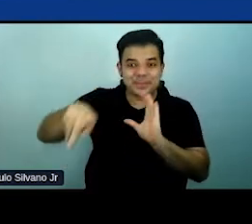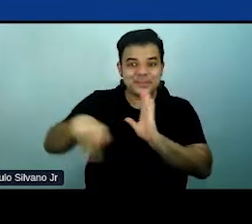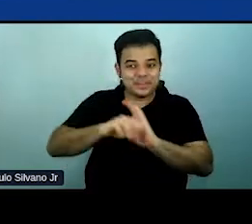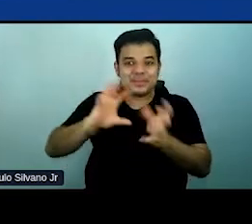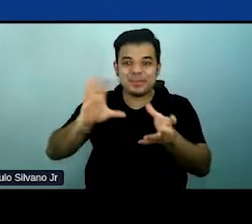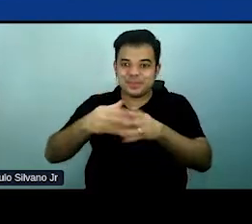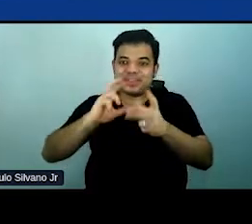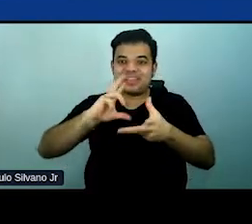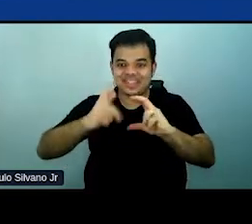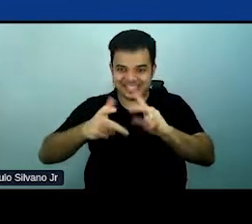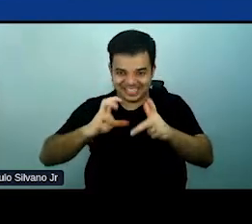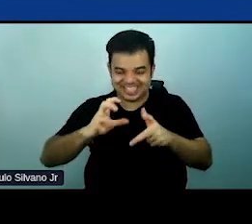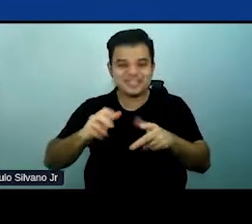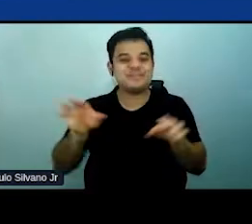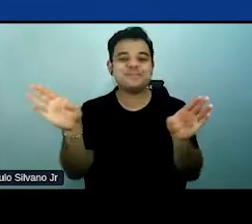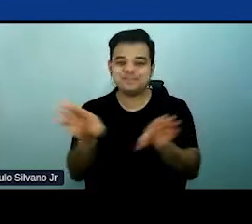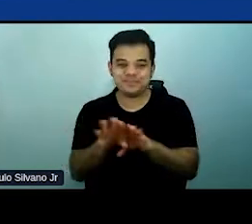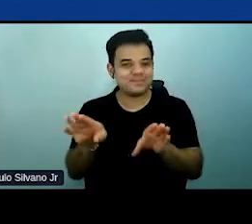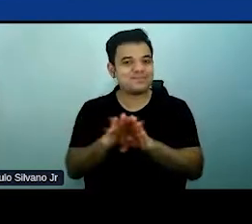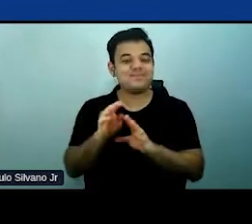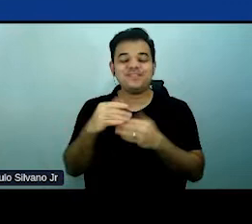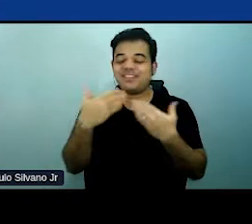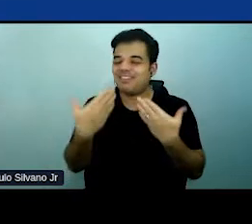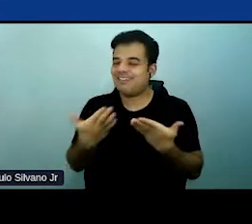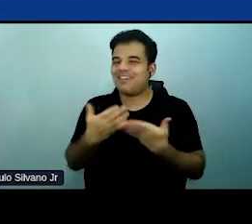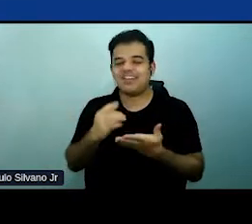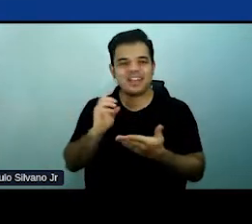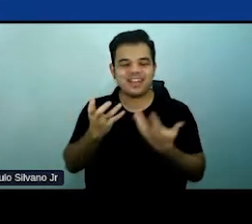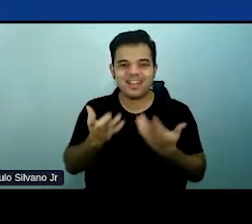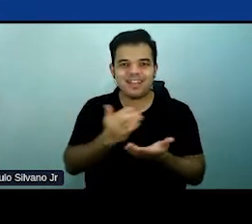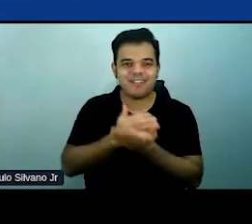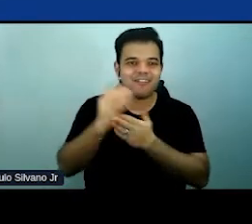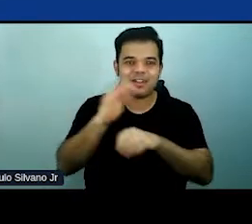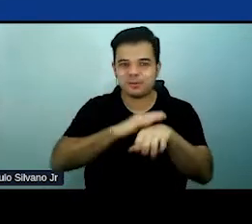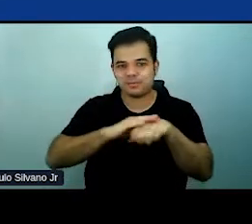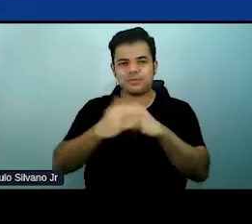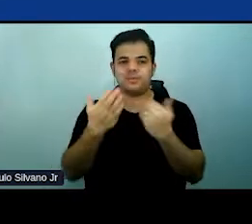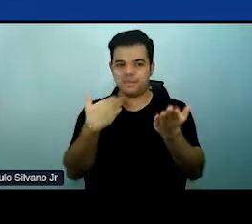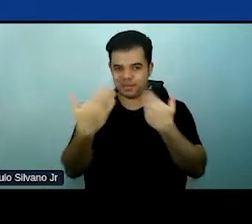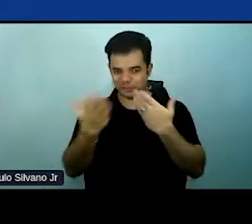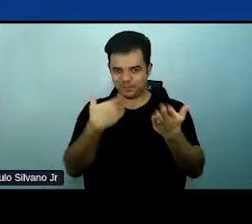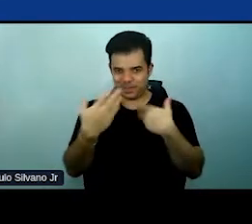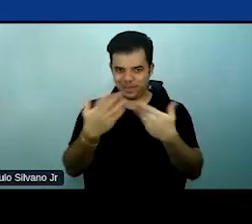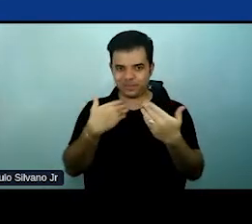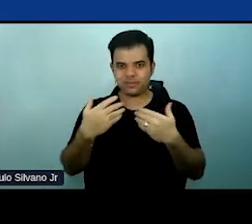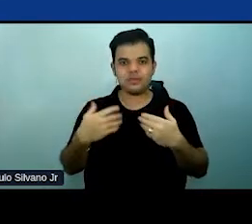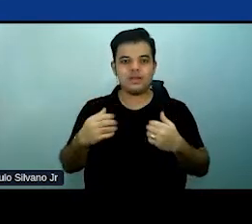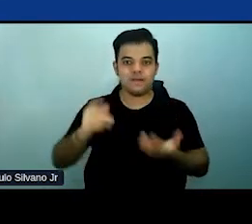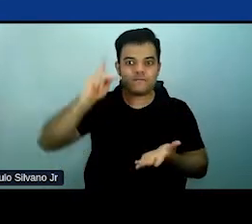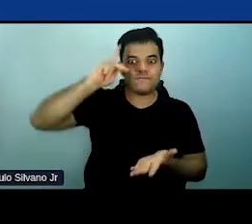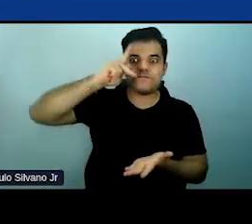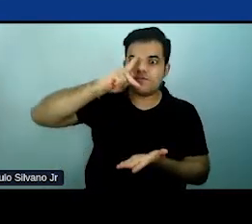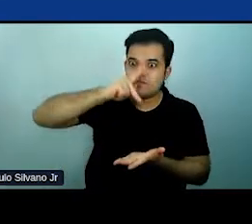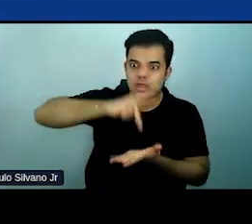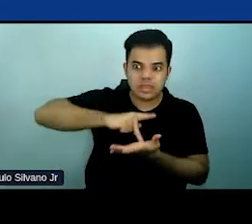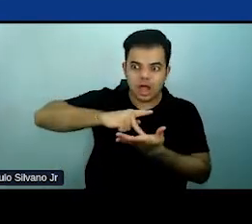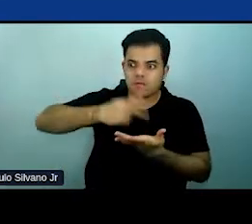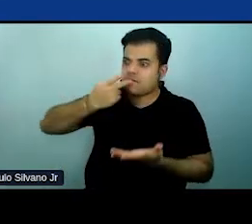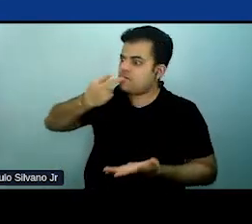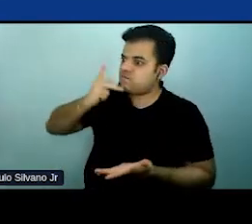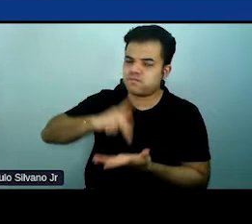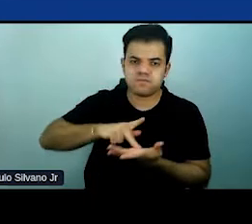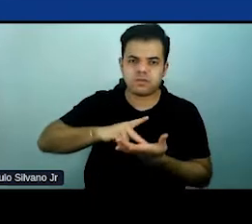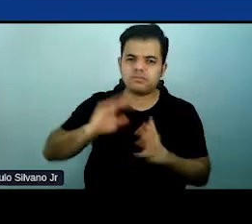TDC, então a gente vai começar a conversar aqui num bate-papo. Não existe verdade, não existe